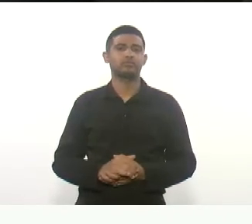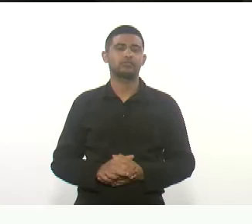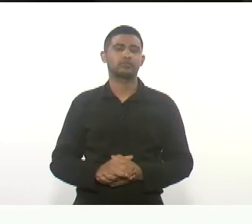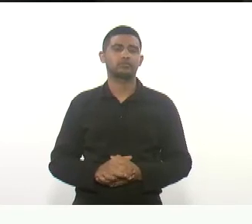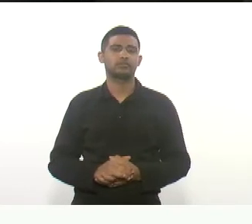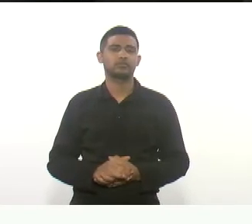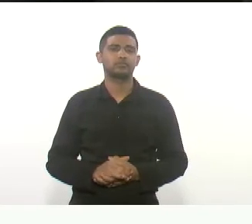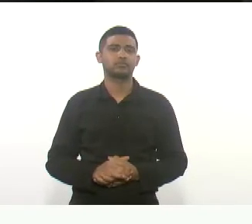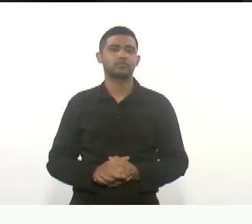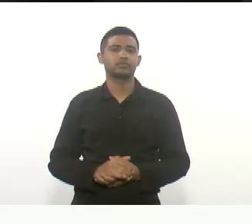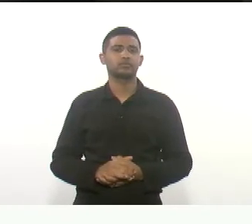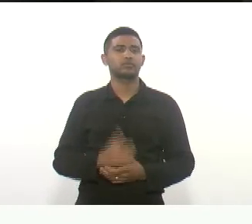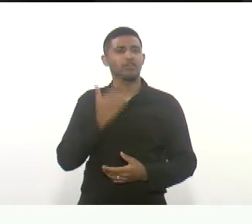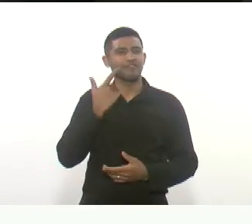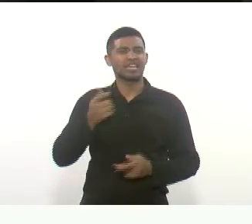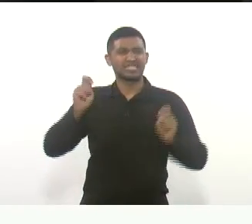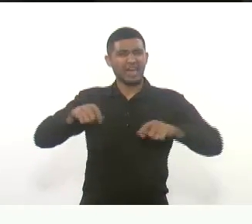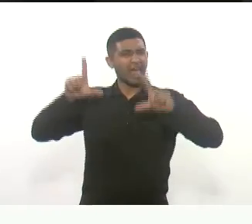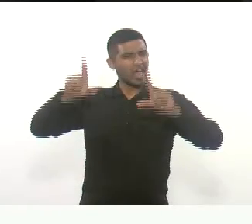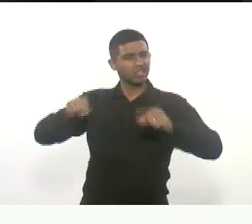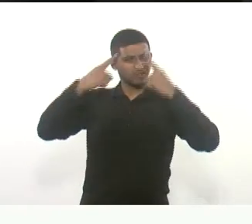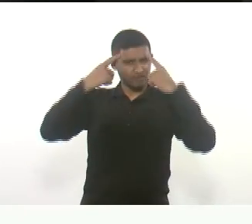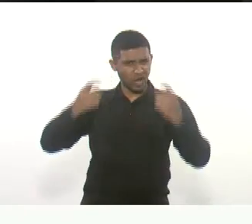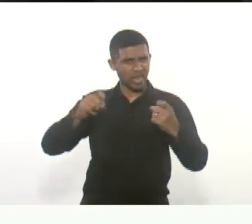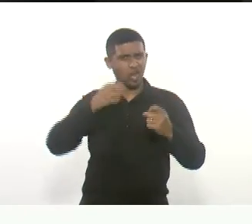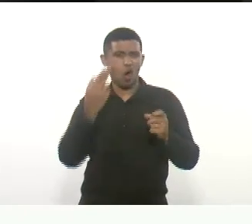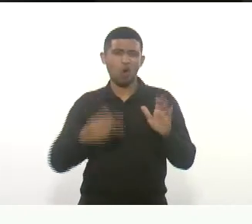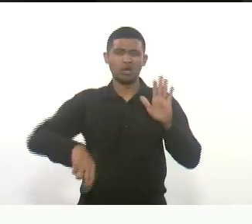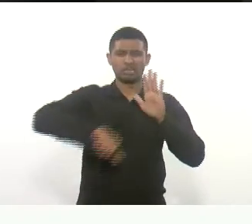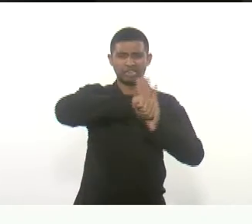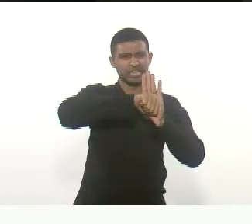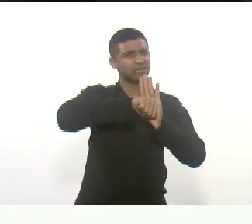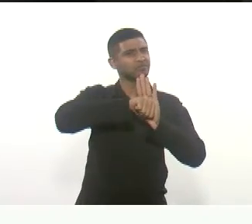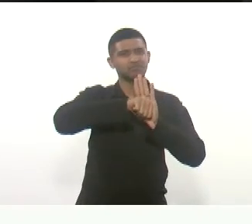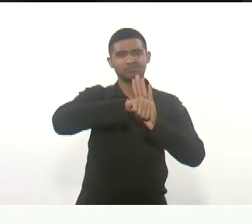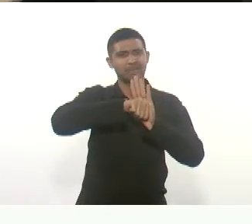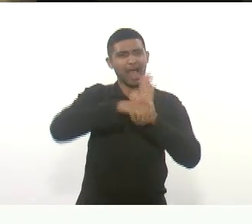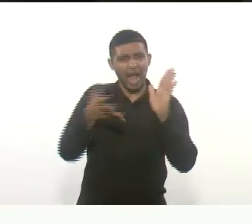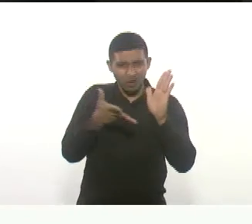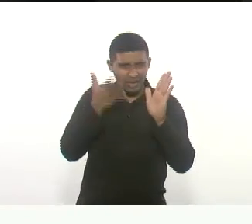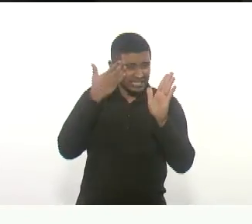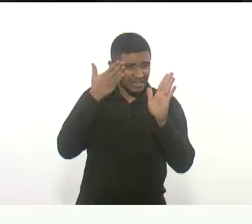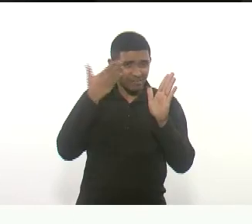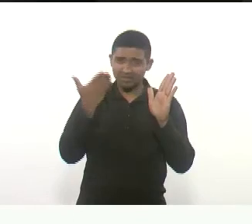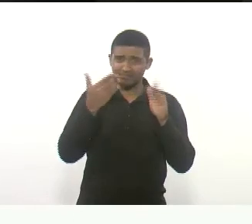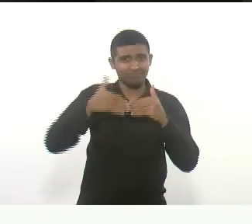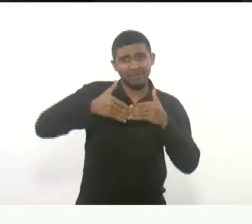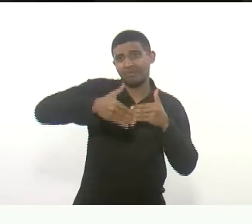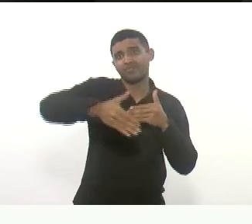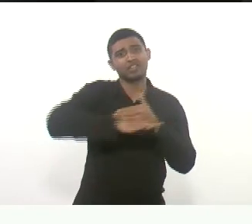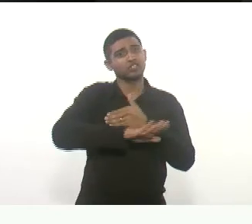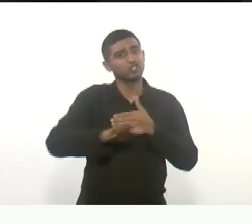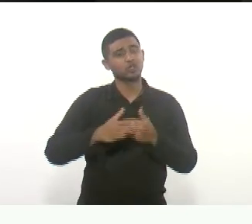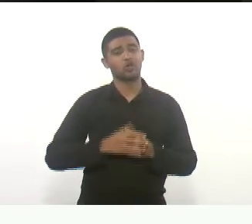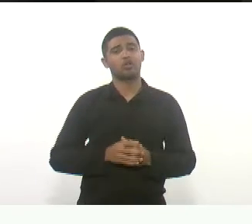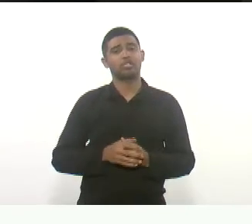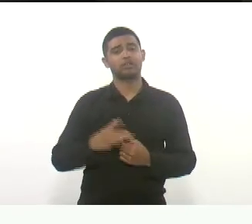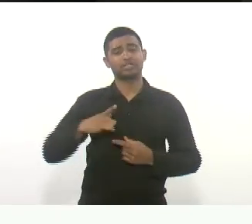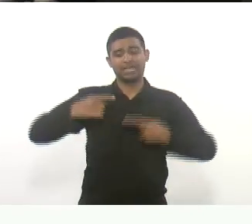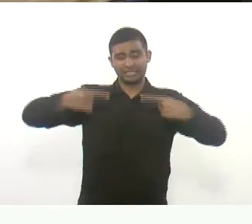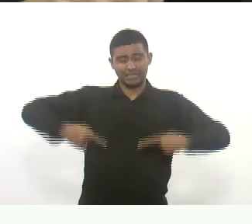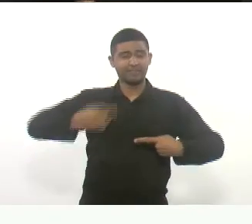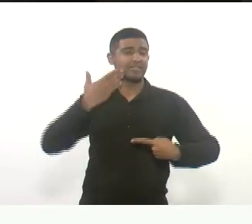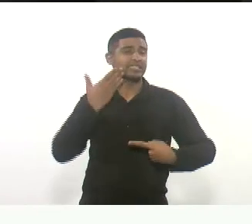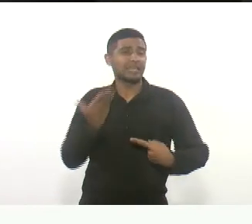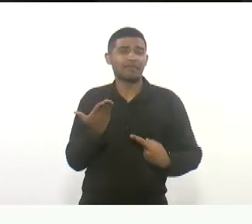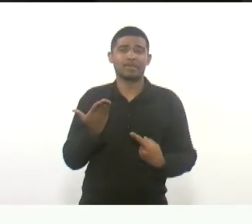consegue reduzir violência, reduzir crime, isso é muito longo prazo. Então, isso é um desafio, uma dificuldade que a gente tem de avaliar o